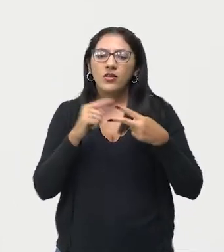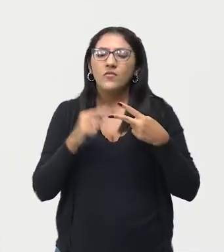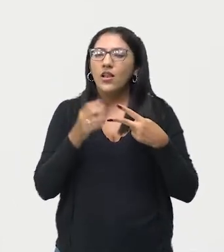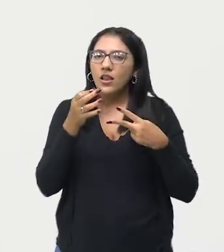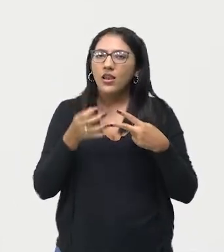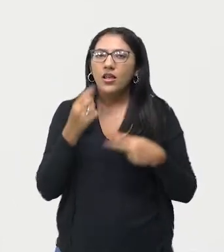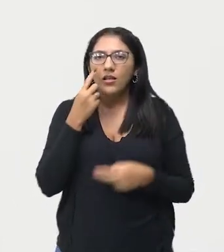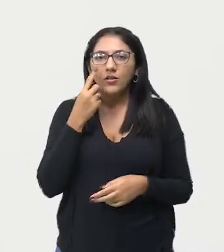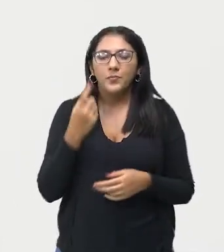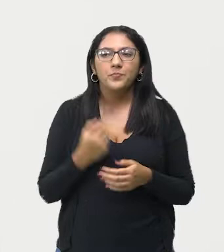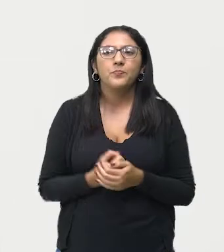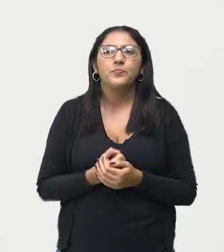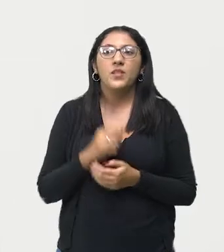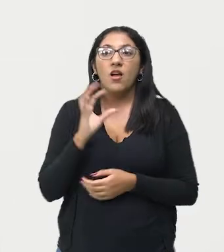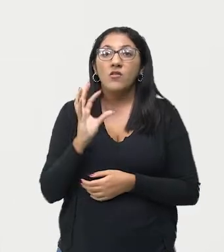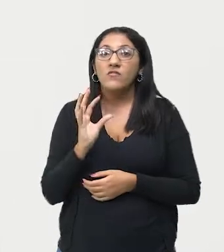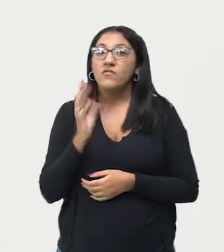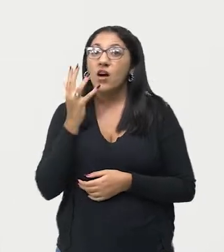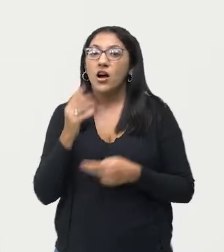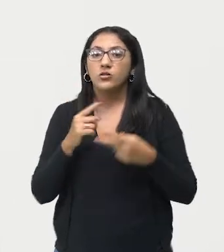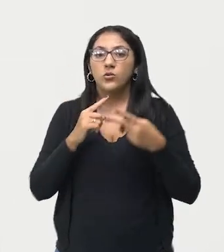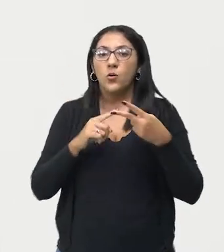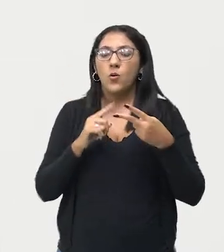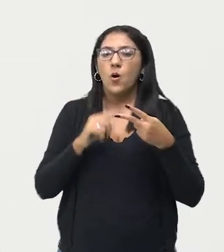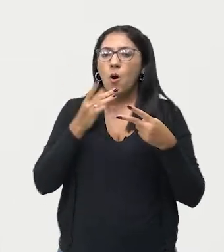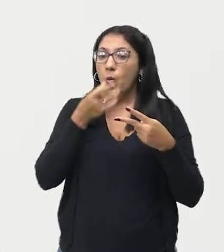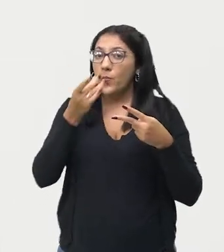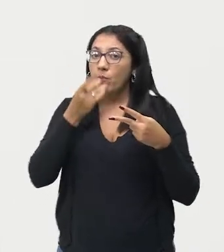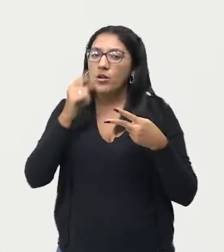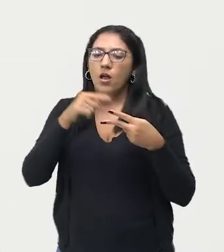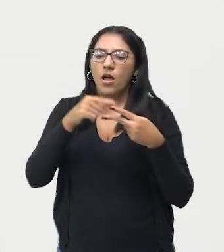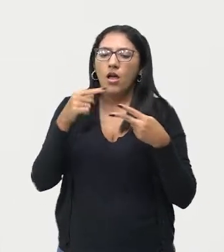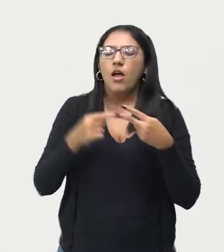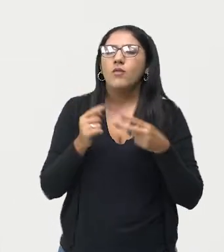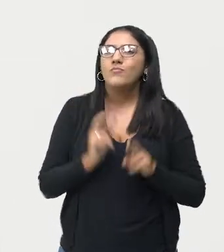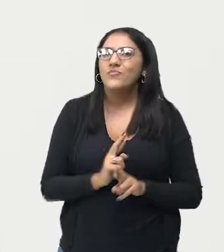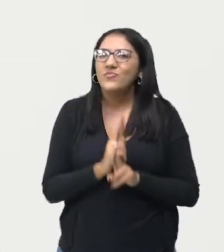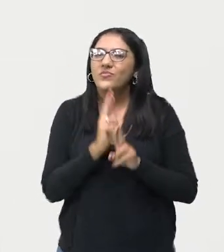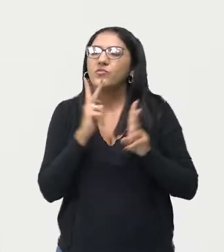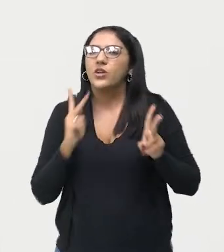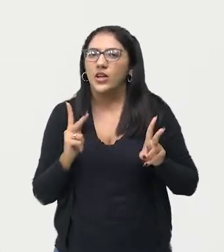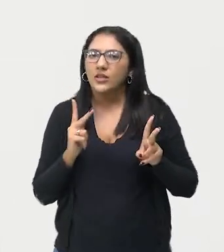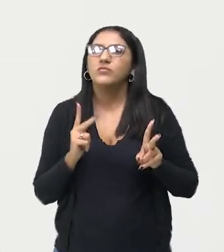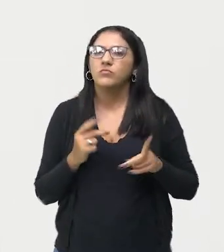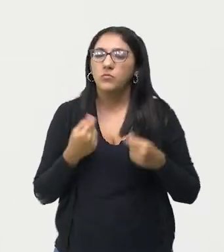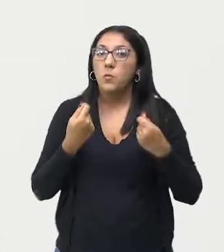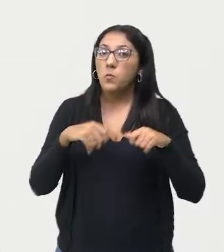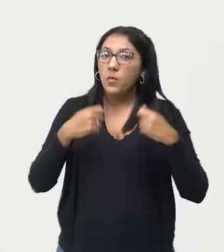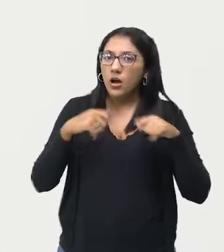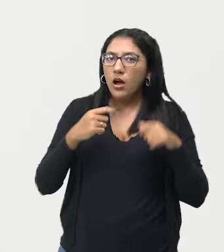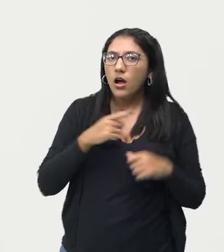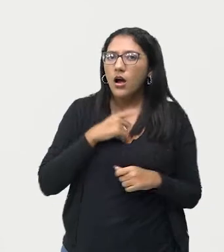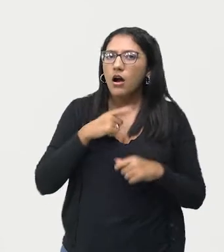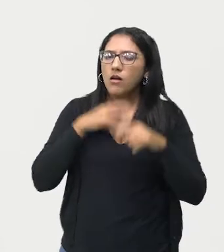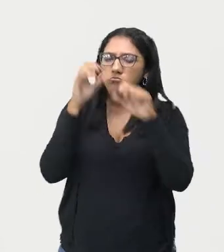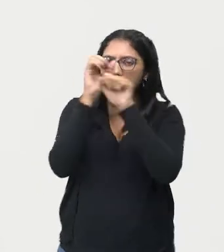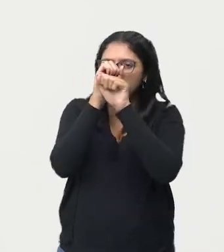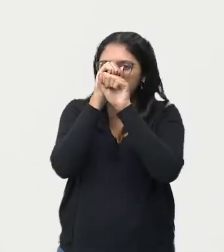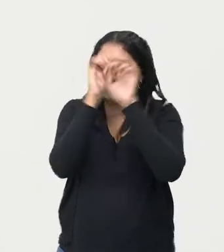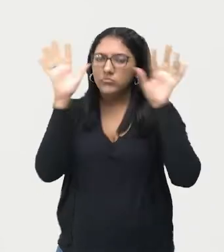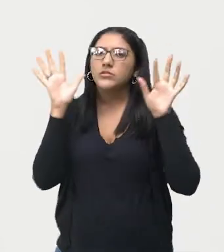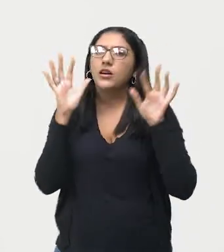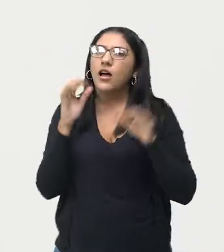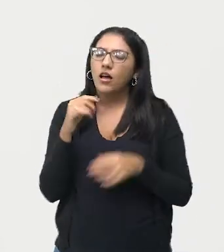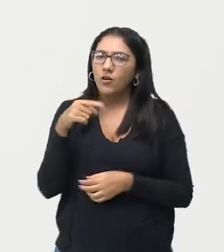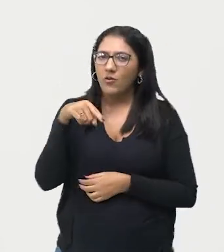diferenciação. Fatos e opiniões são coisas diferentes e isso precisa estar bem claro